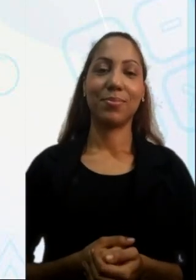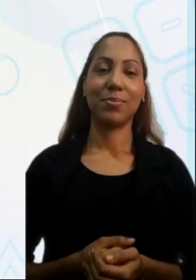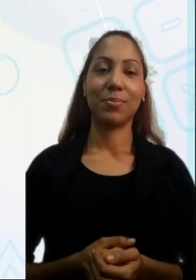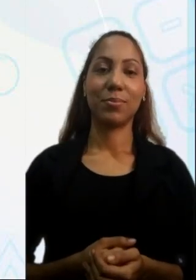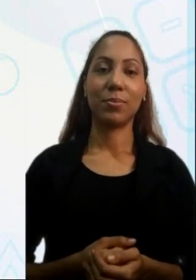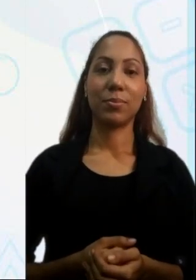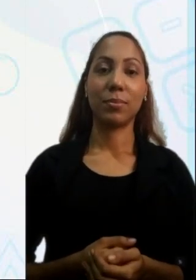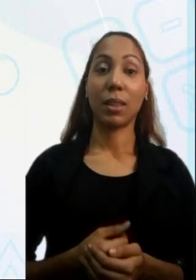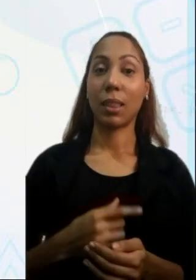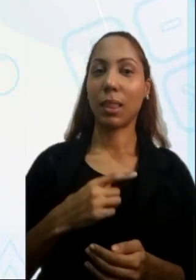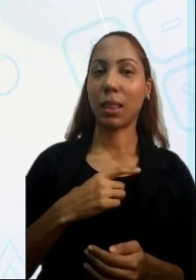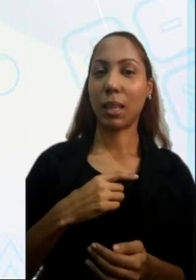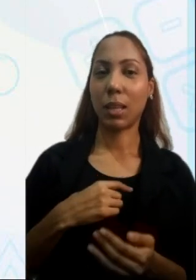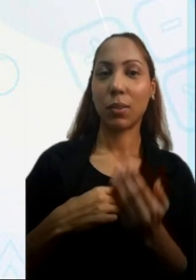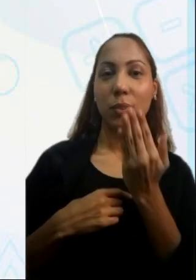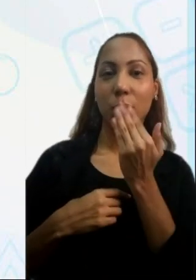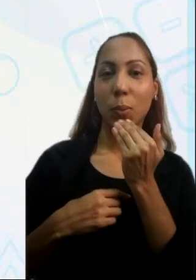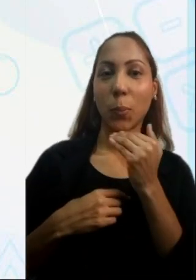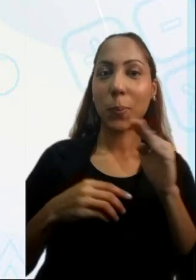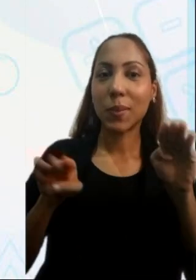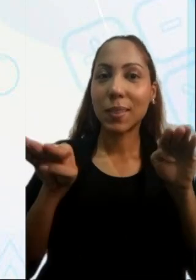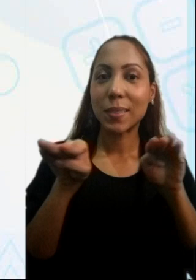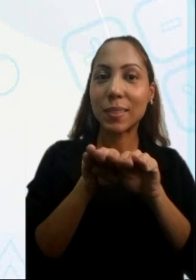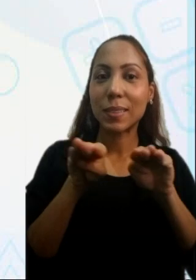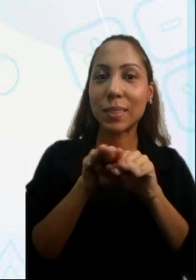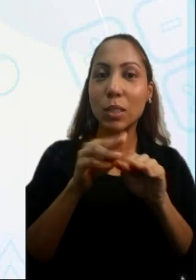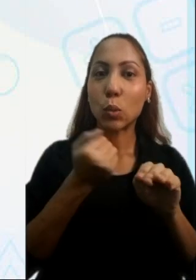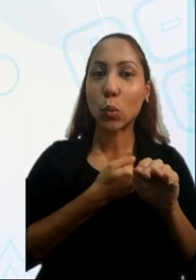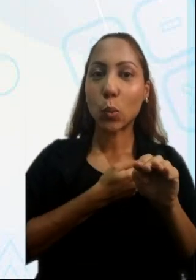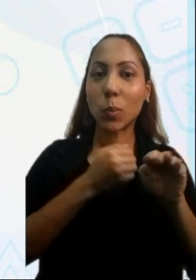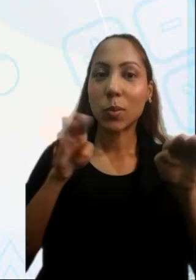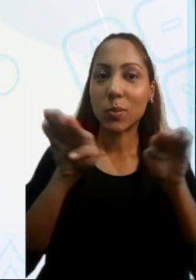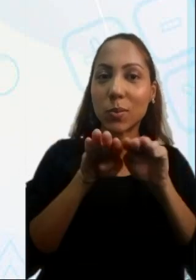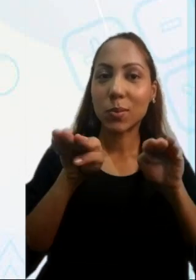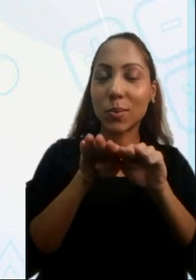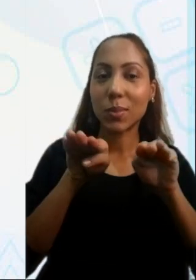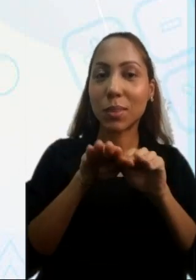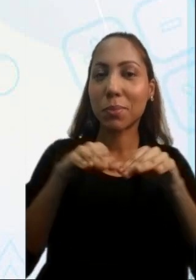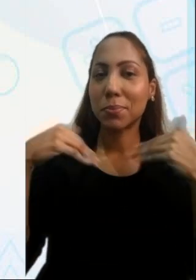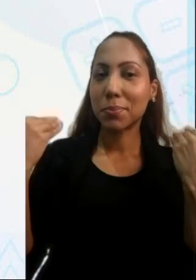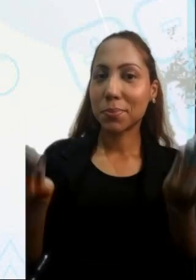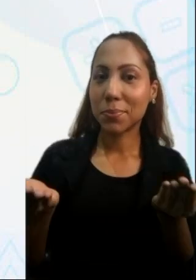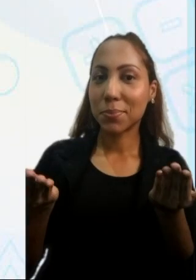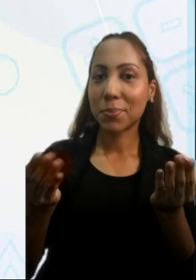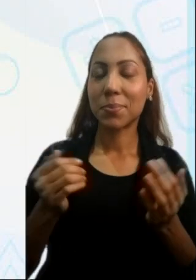Houve empate entre preferência de algum alimento? Qual?